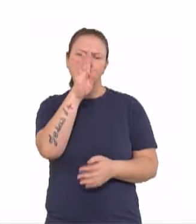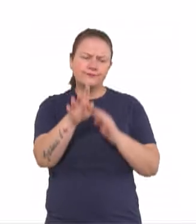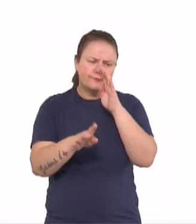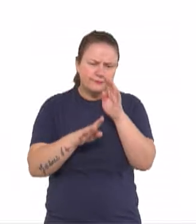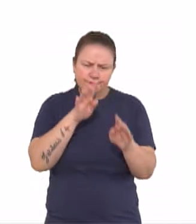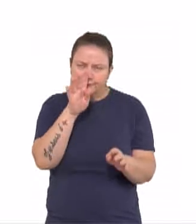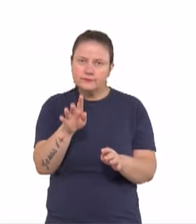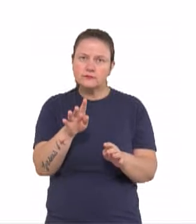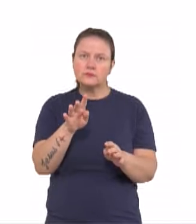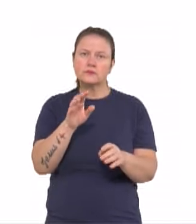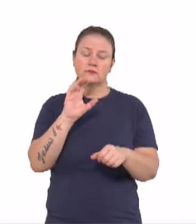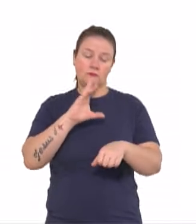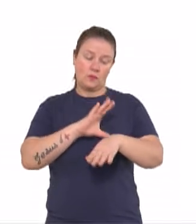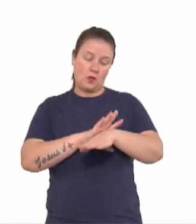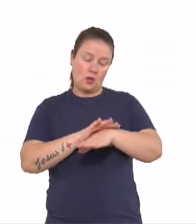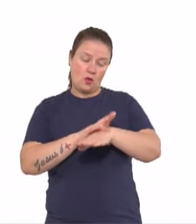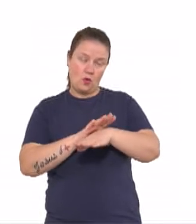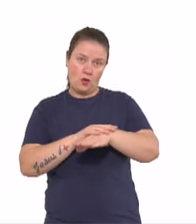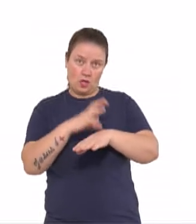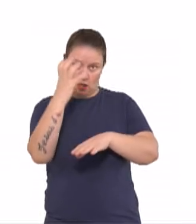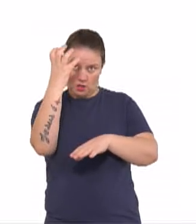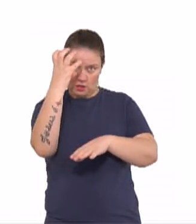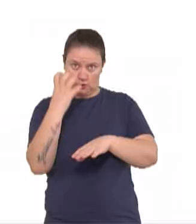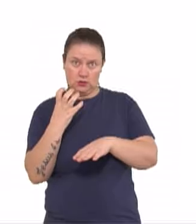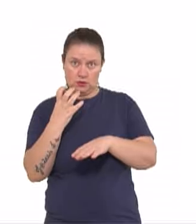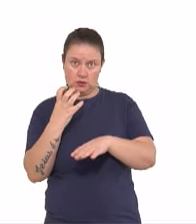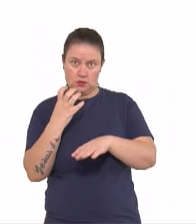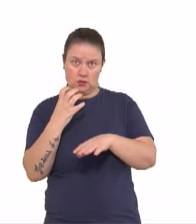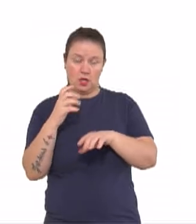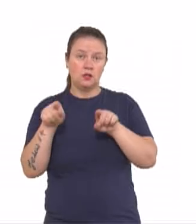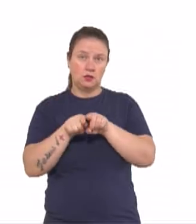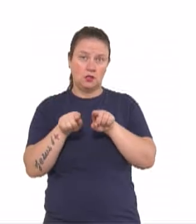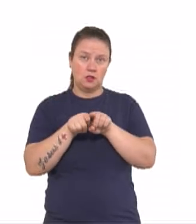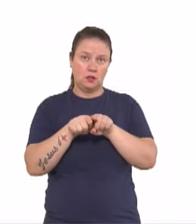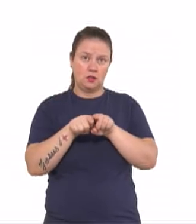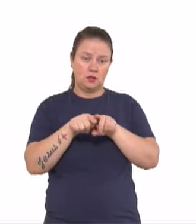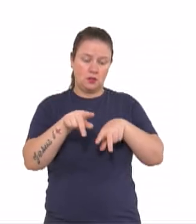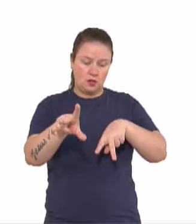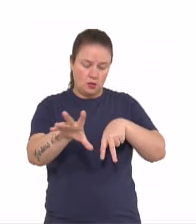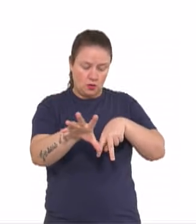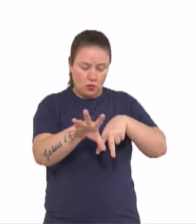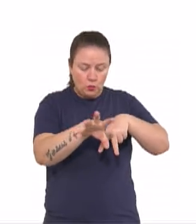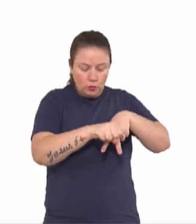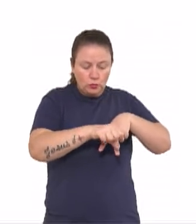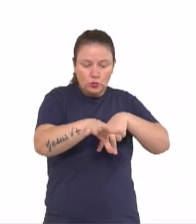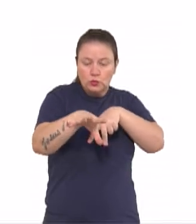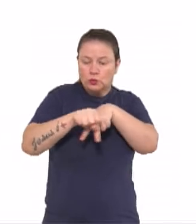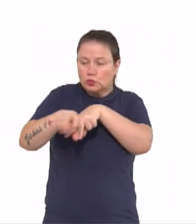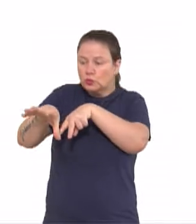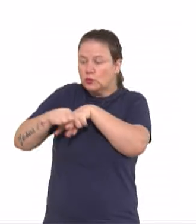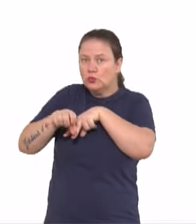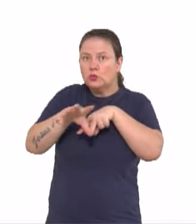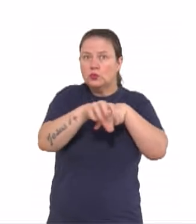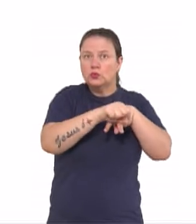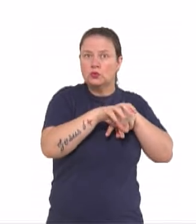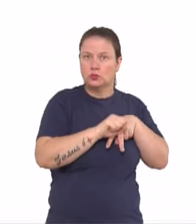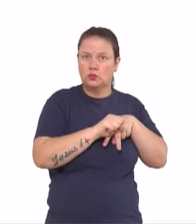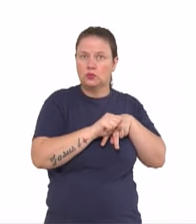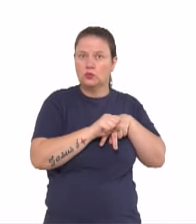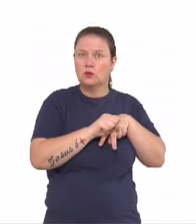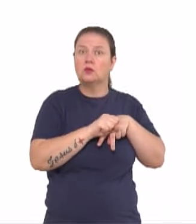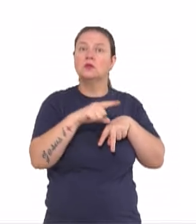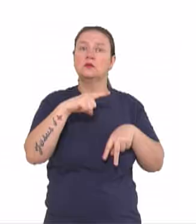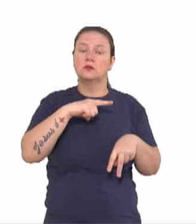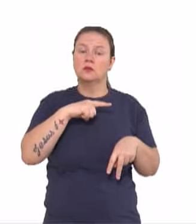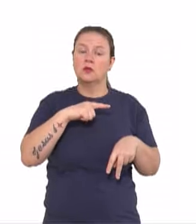em casos de doenças graves e com grande transmissibilidade, a quarentena ainda é adotada.